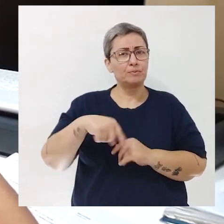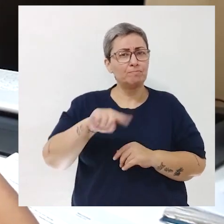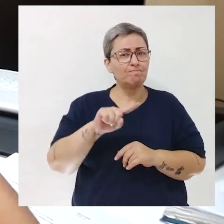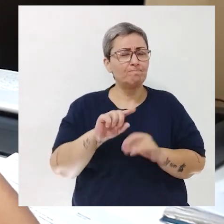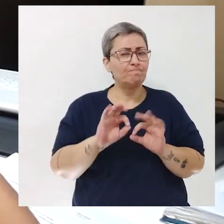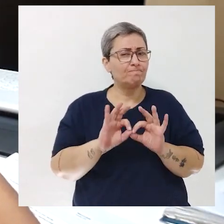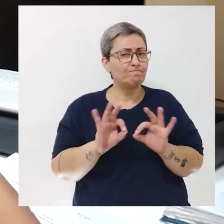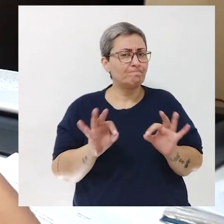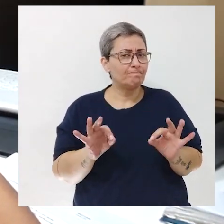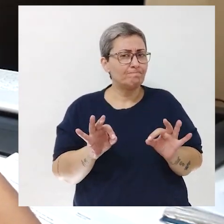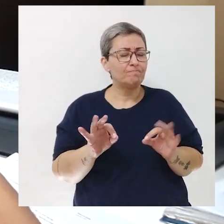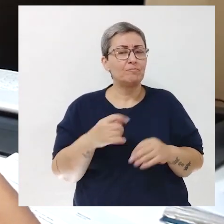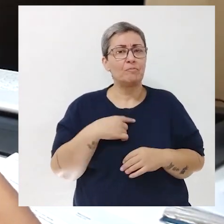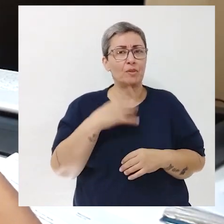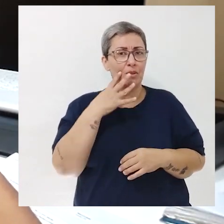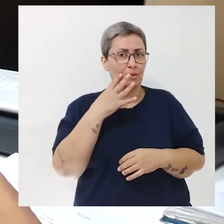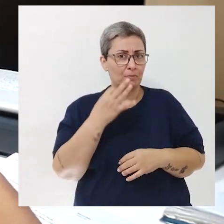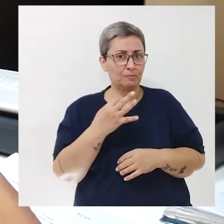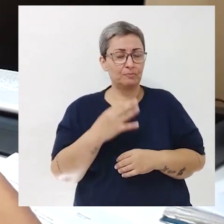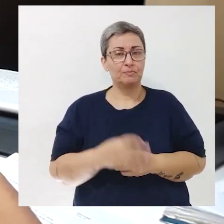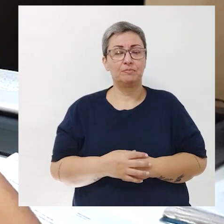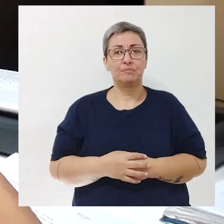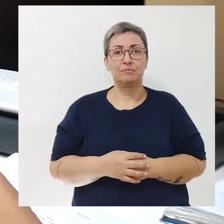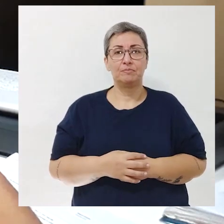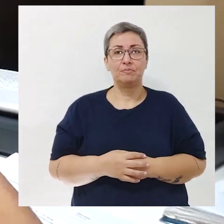perguntinha básica. Preste atenção.